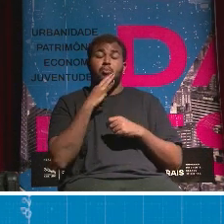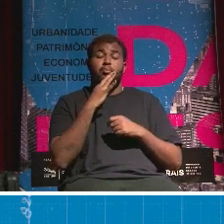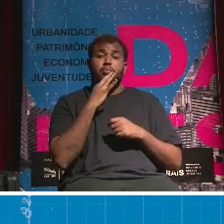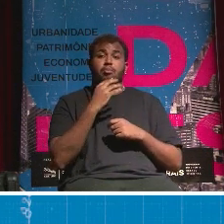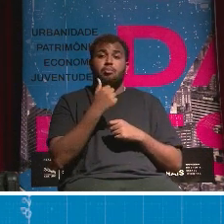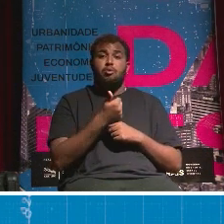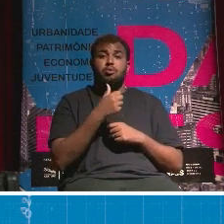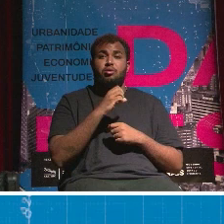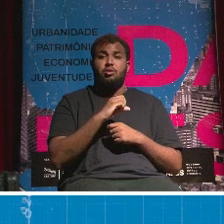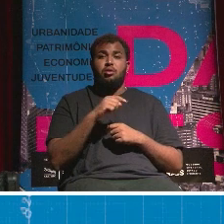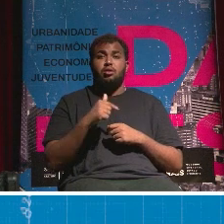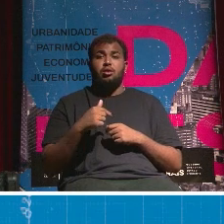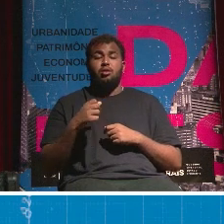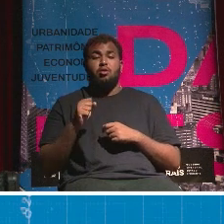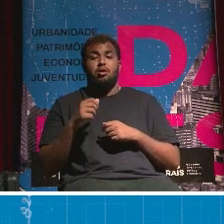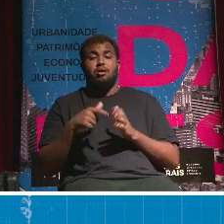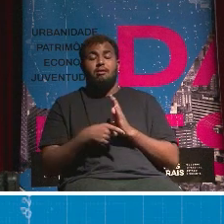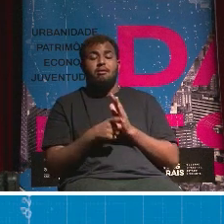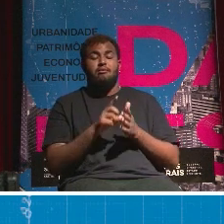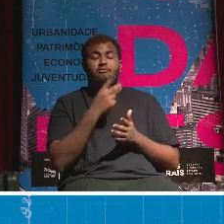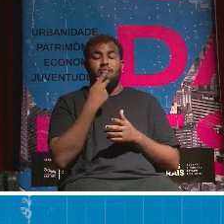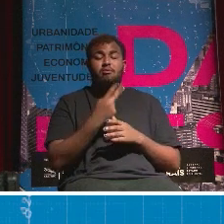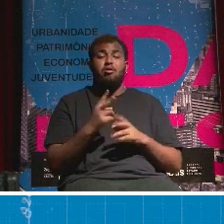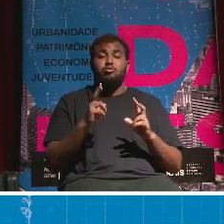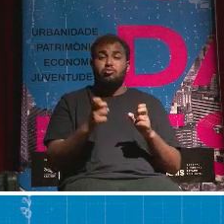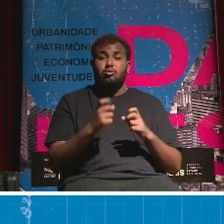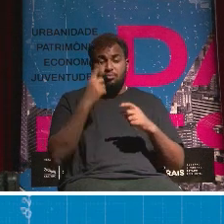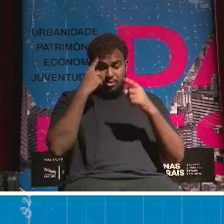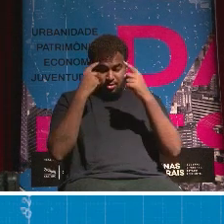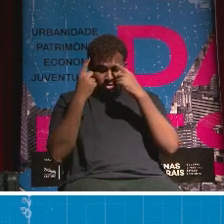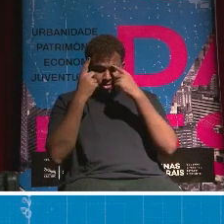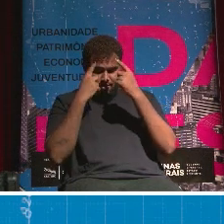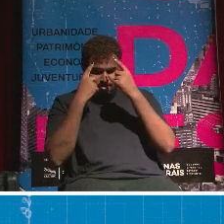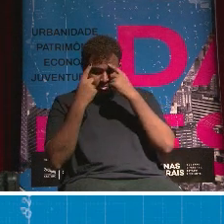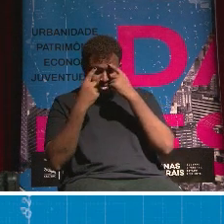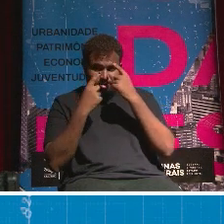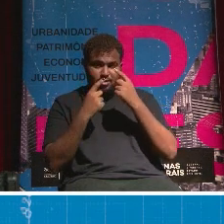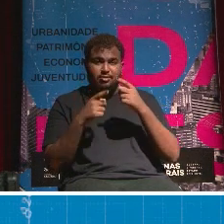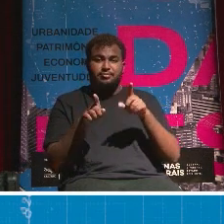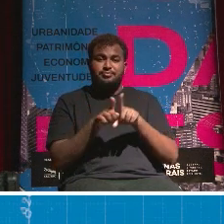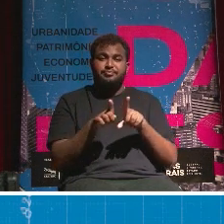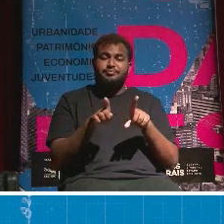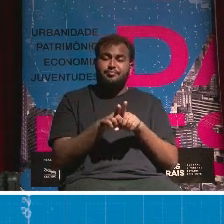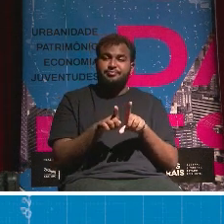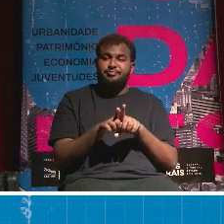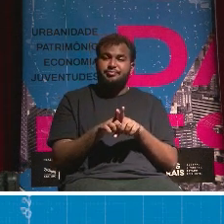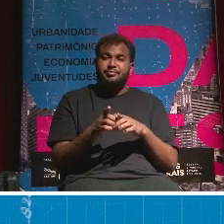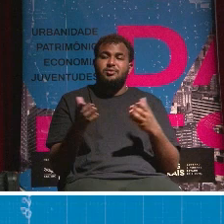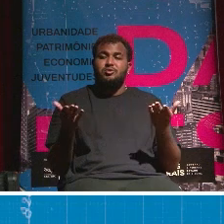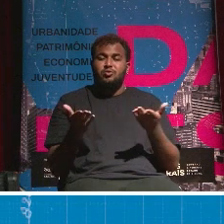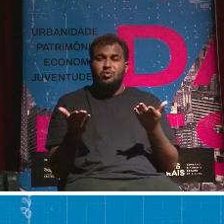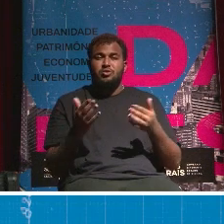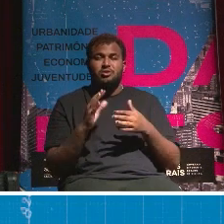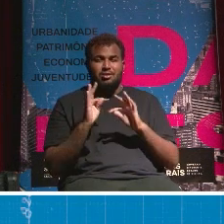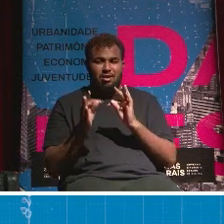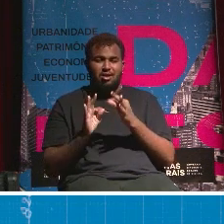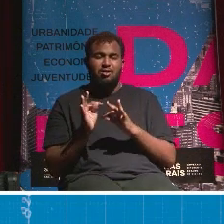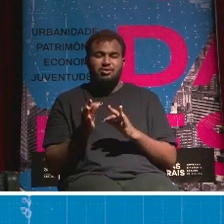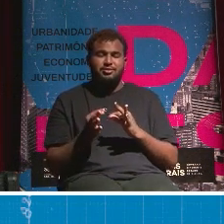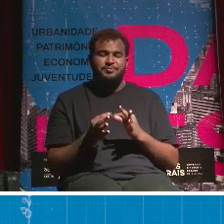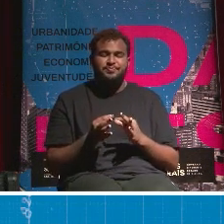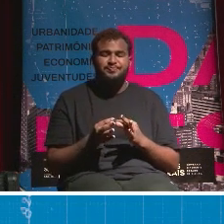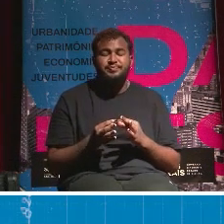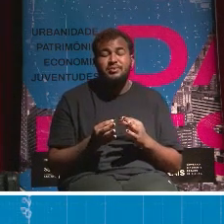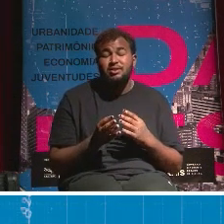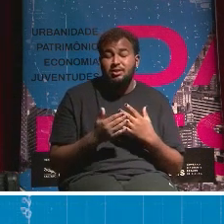1978, antes mesmo de falar de inteligência artificial e da ciência do artificial, quando a gente fala hoje.